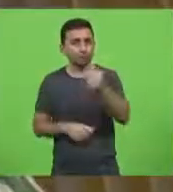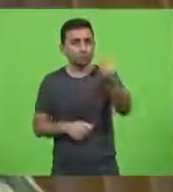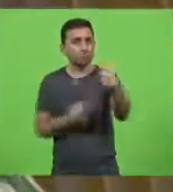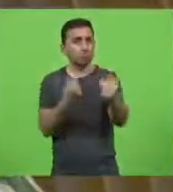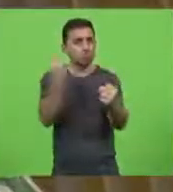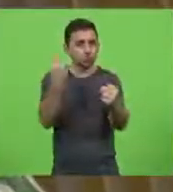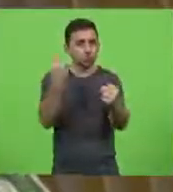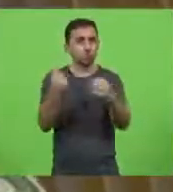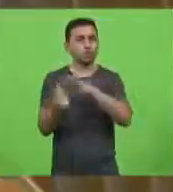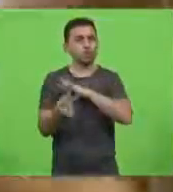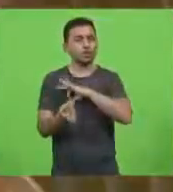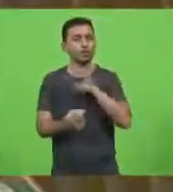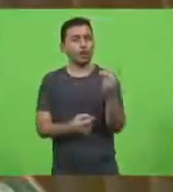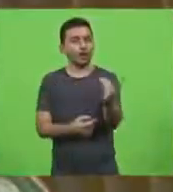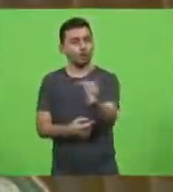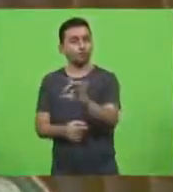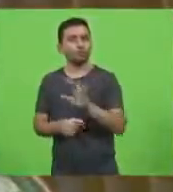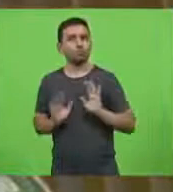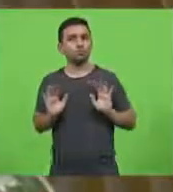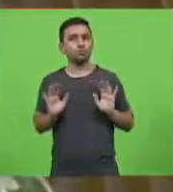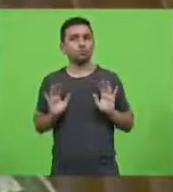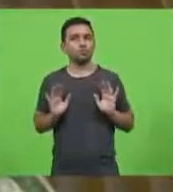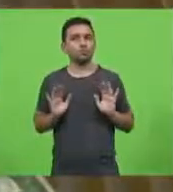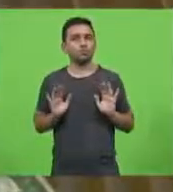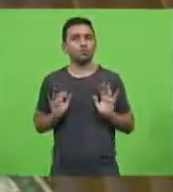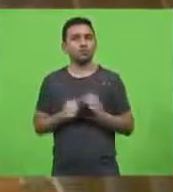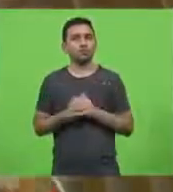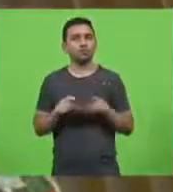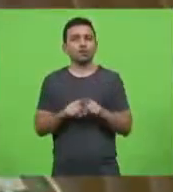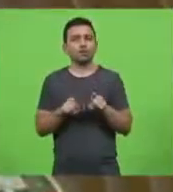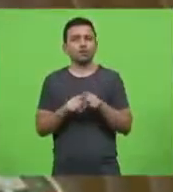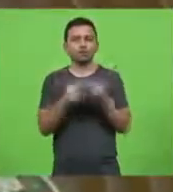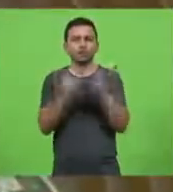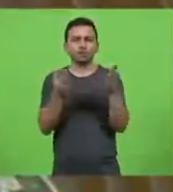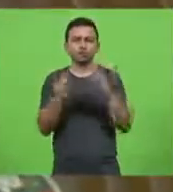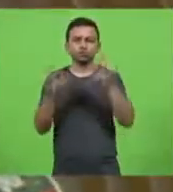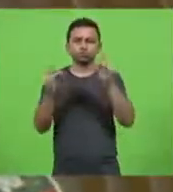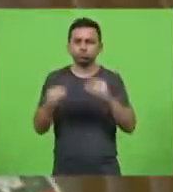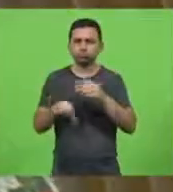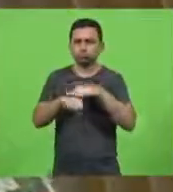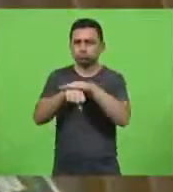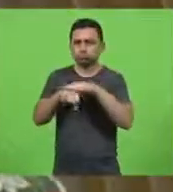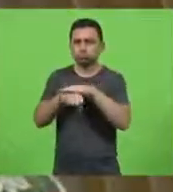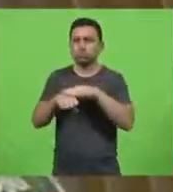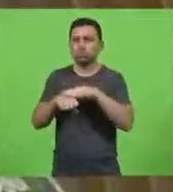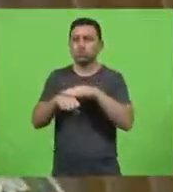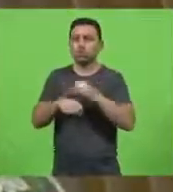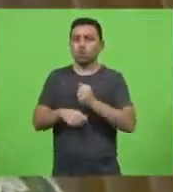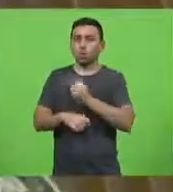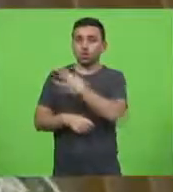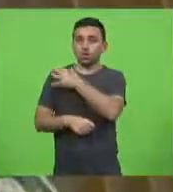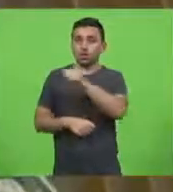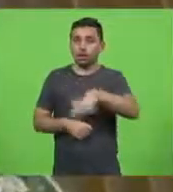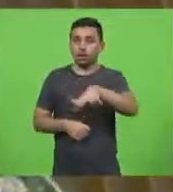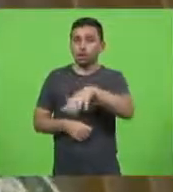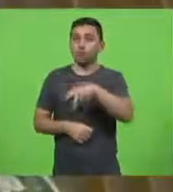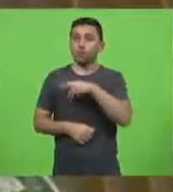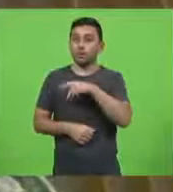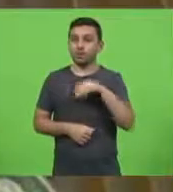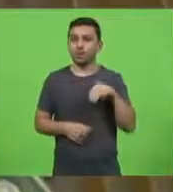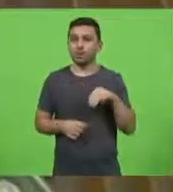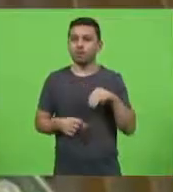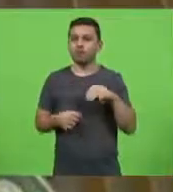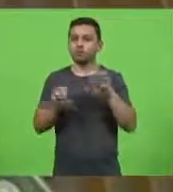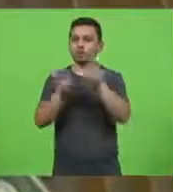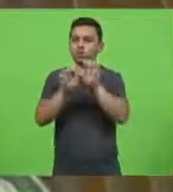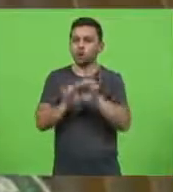pelas equações que eu falei, os senhores vão poder pormenorizar, conversando com o comandante-geral da PM, né, a sua estrutura, os